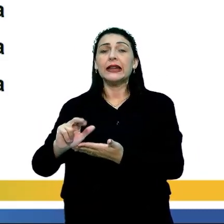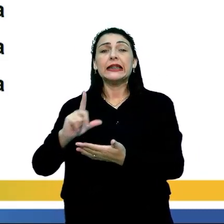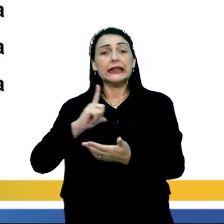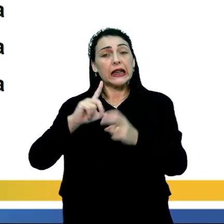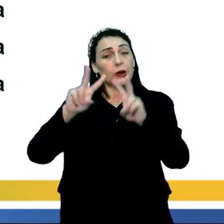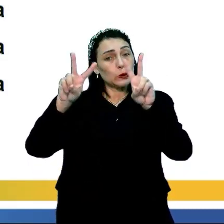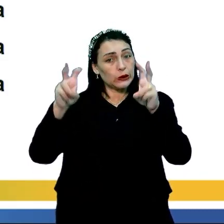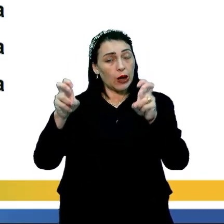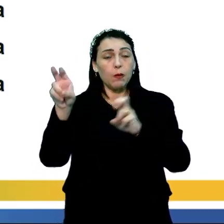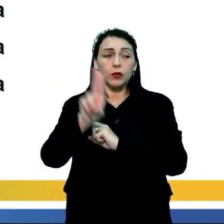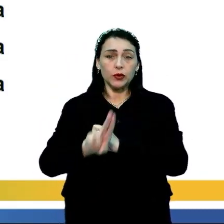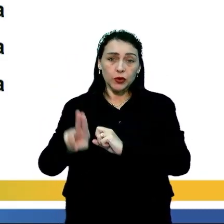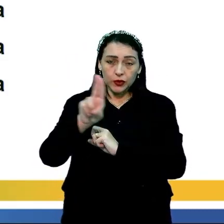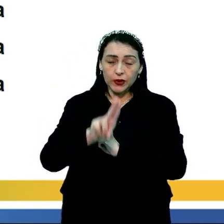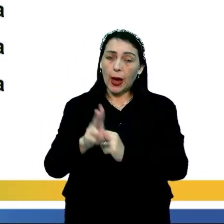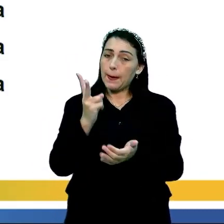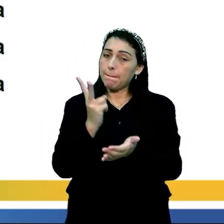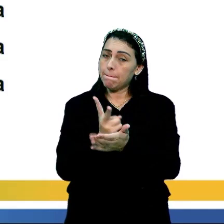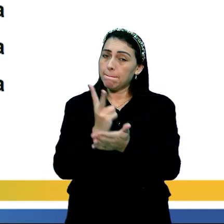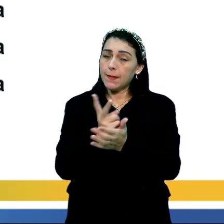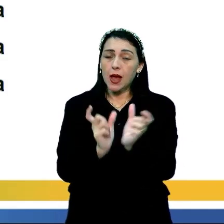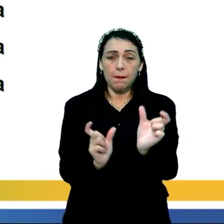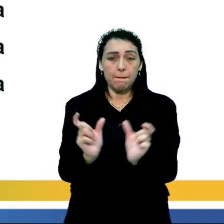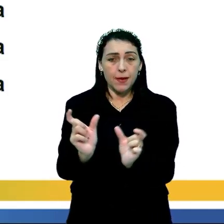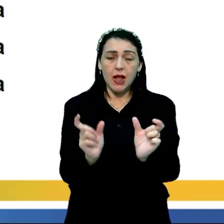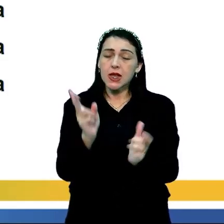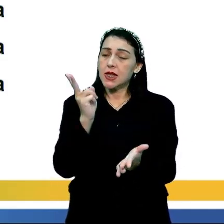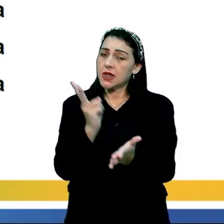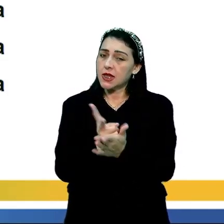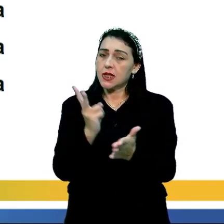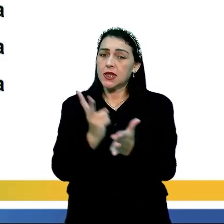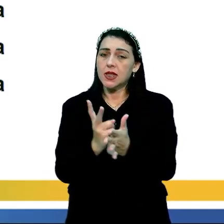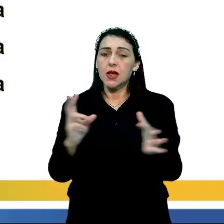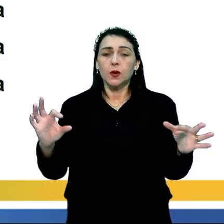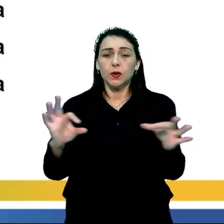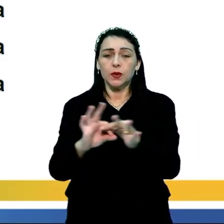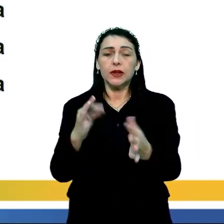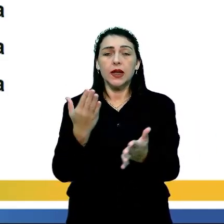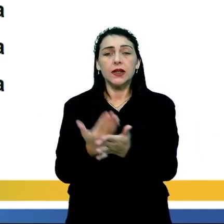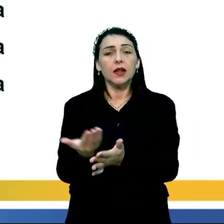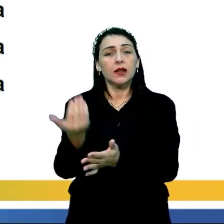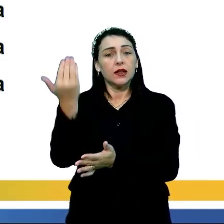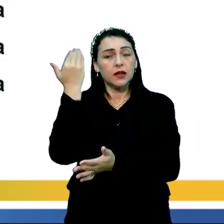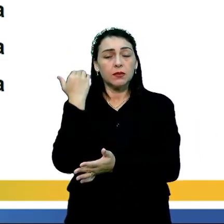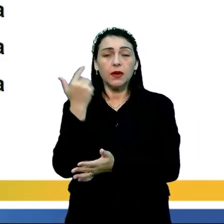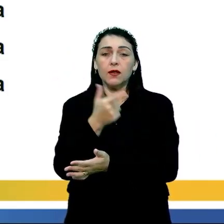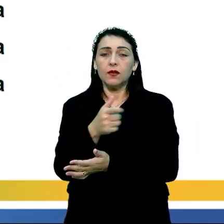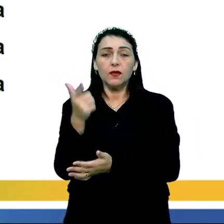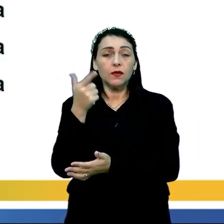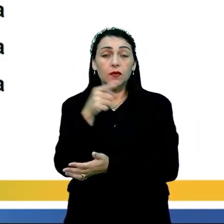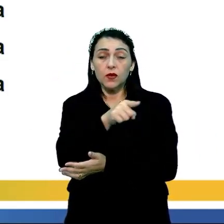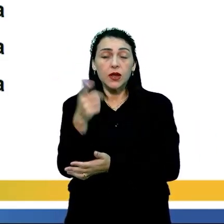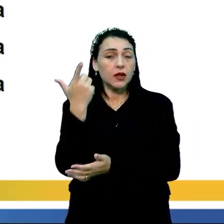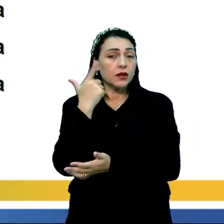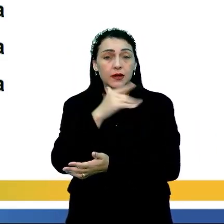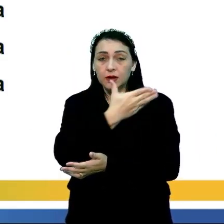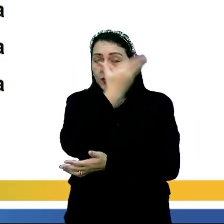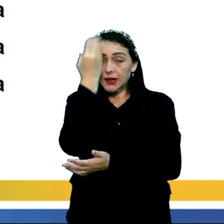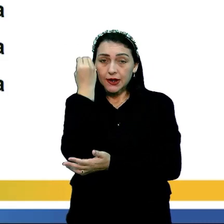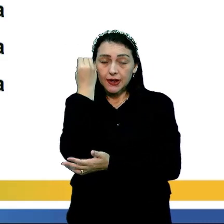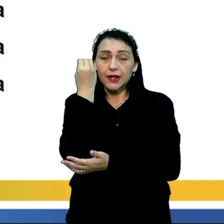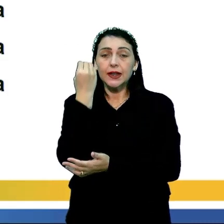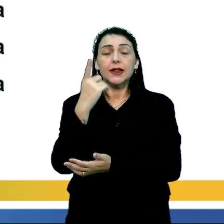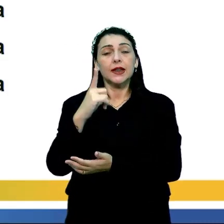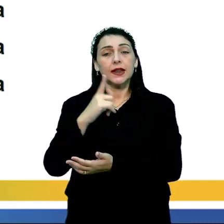tema, né? Nós utilizamos até as mesmas palavras. Eu sempre vou fazendo gancho das aulas anteriores para vocês não esquecerem. E aí